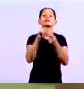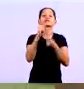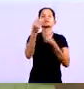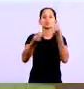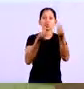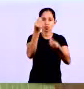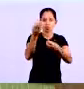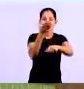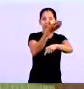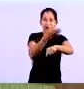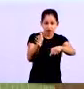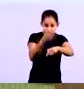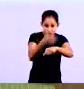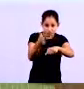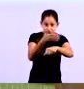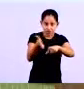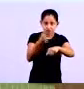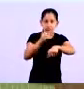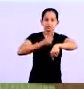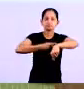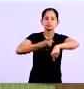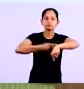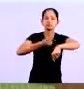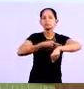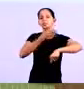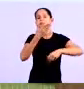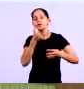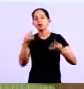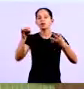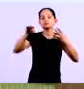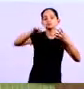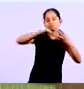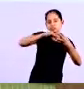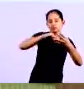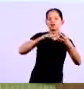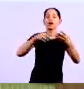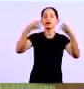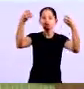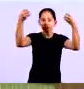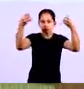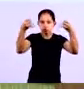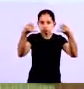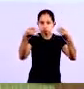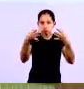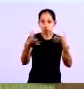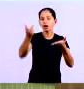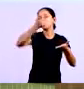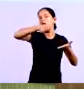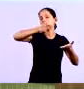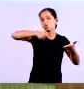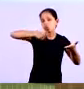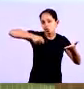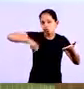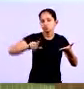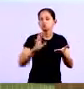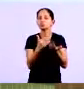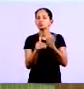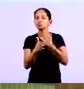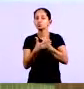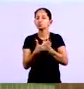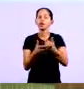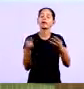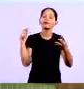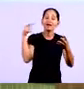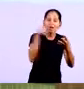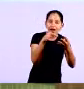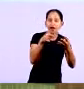para a atividade, a gente volta com maior tempo, depois do intervalo, vocês vão ter os 20 minutos para a atividade, a gente vai voltar corrigindo as atividades e em cima da atividade a gente